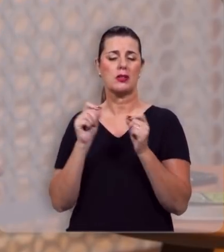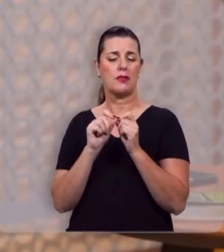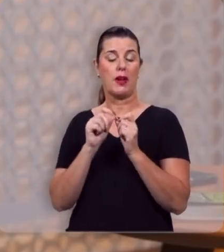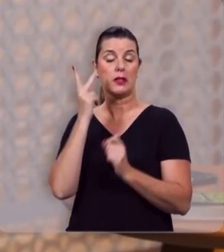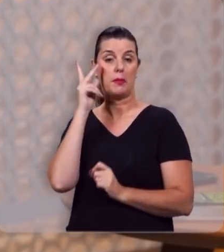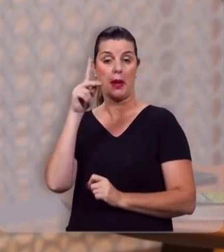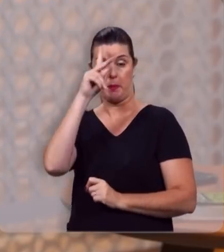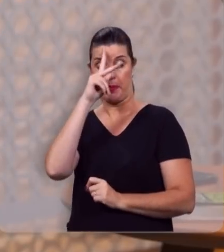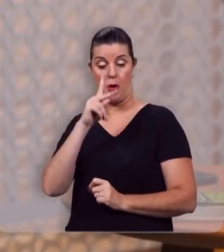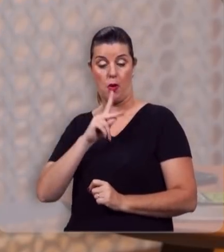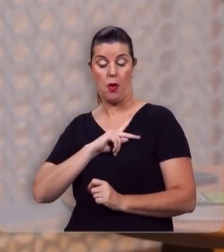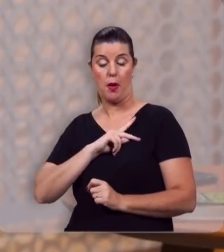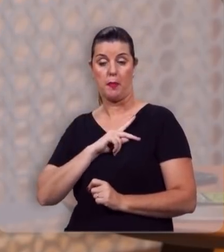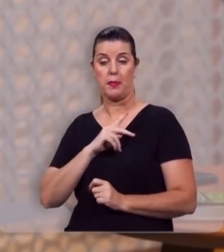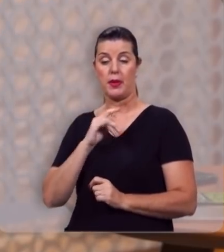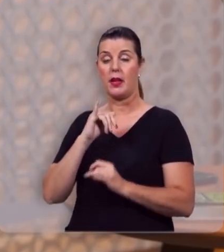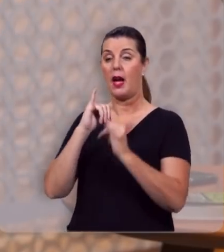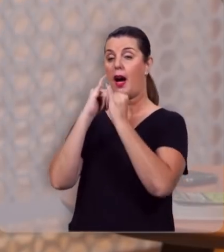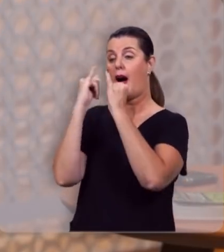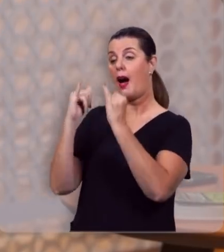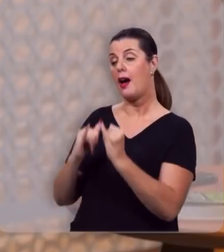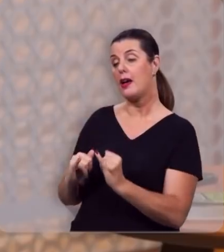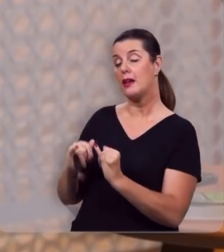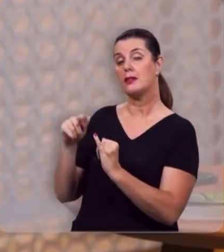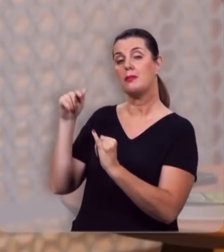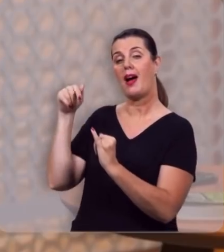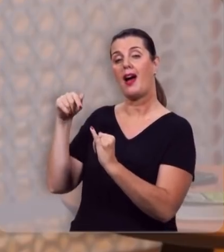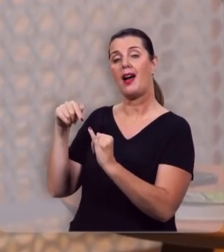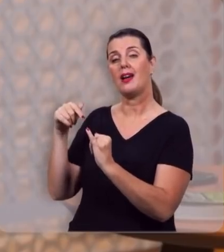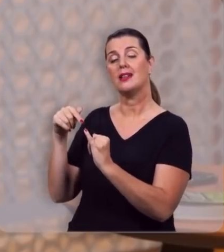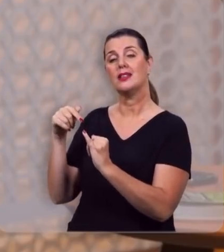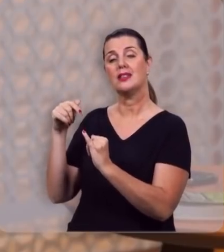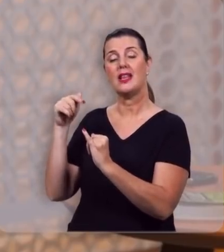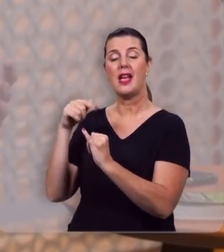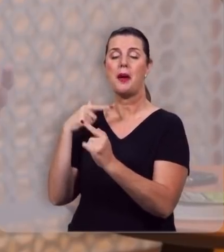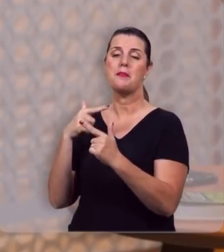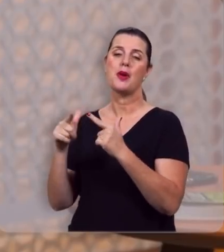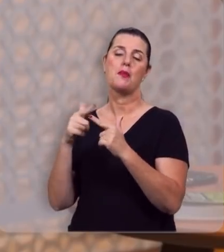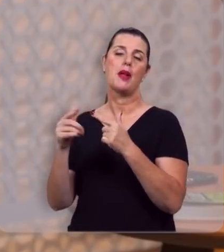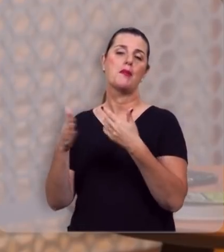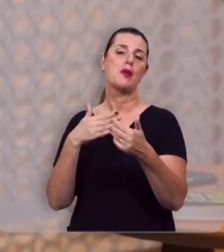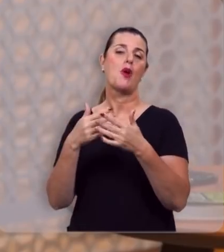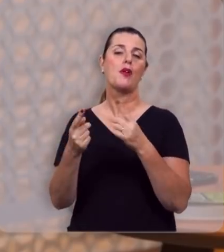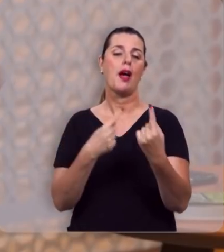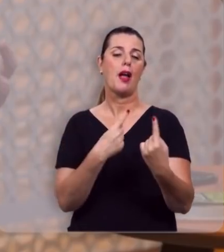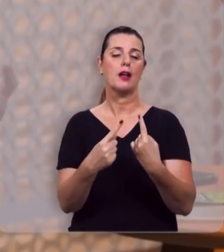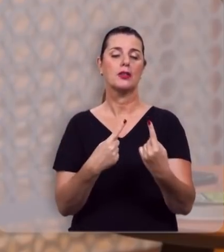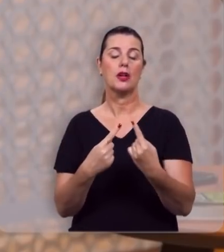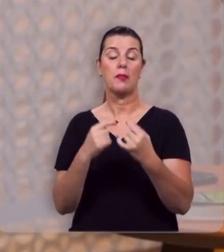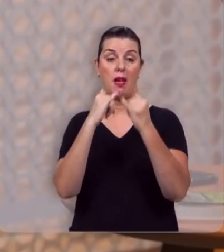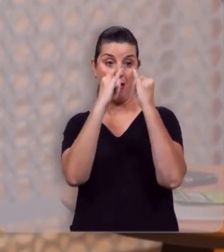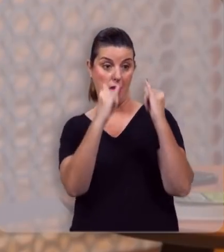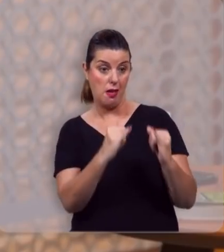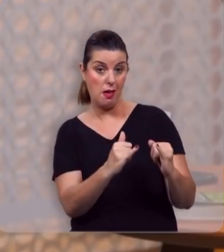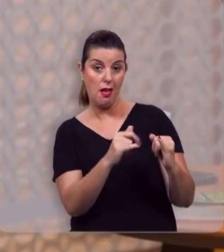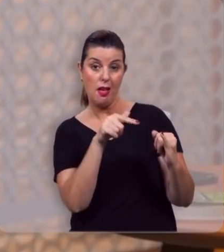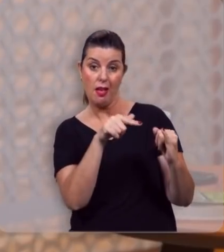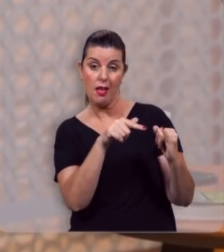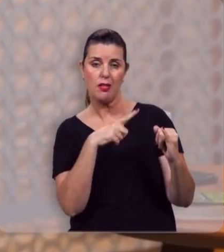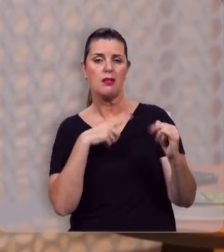nós mesmos alguns ídolos, e isso traz problema em qualquer relacionamento. Afinal de contas, esses ídolos